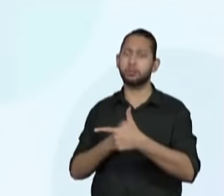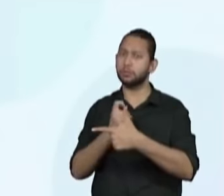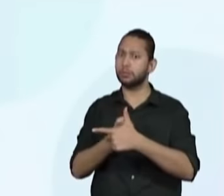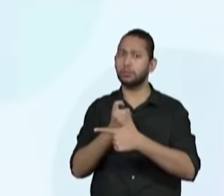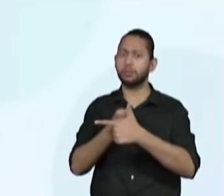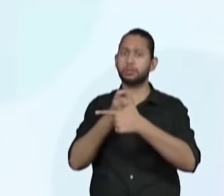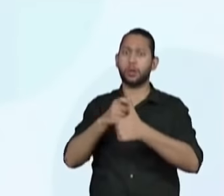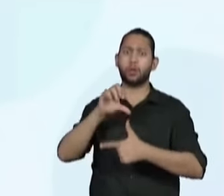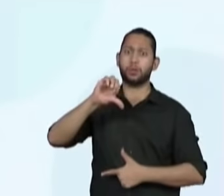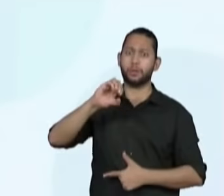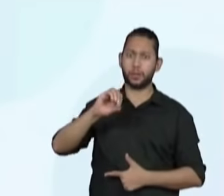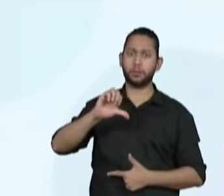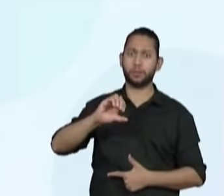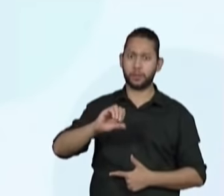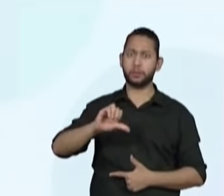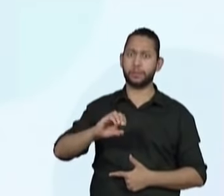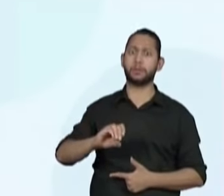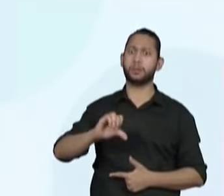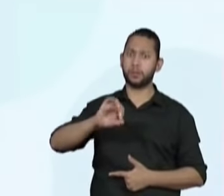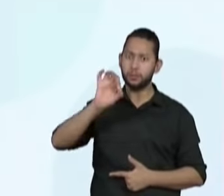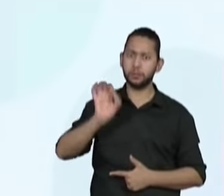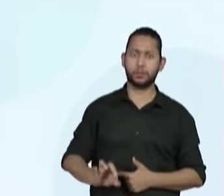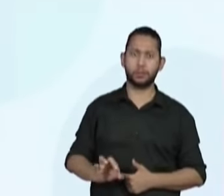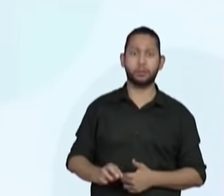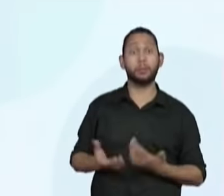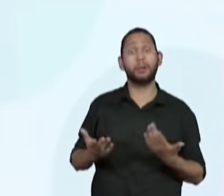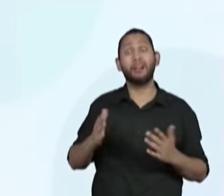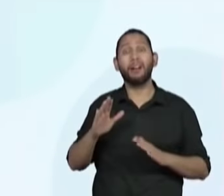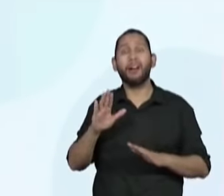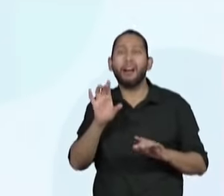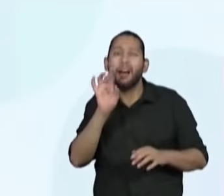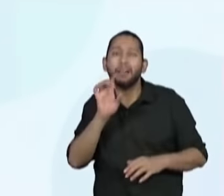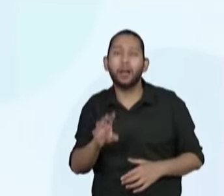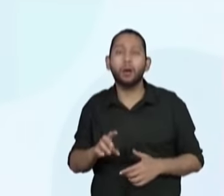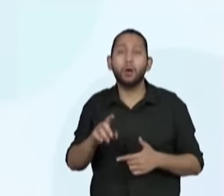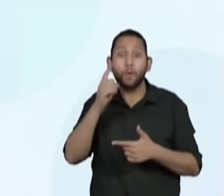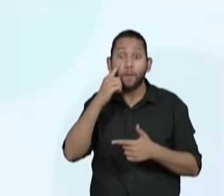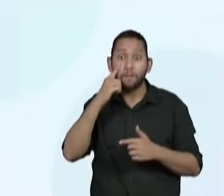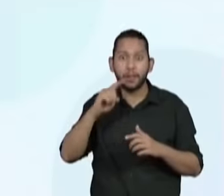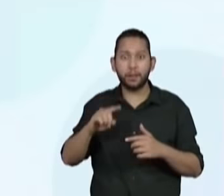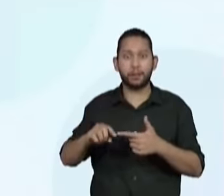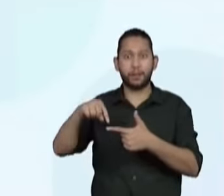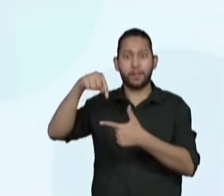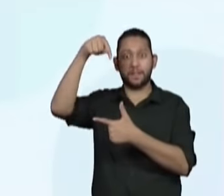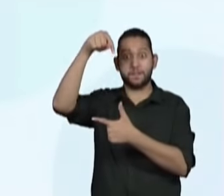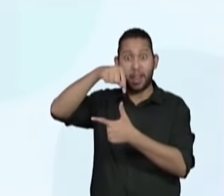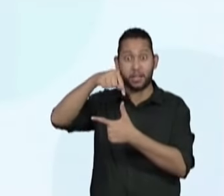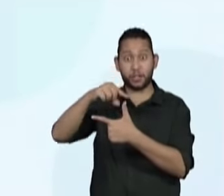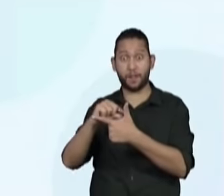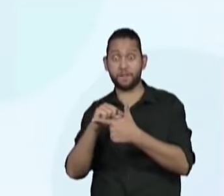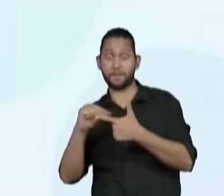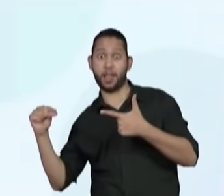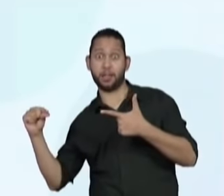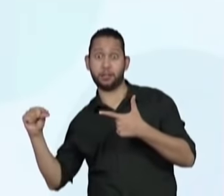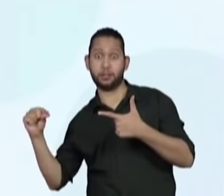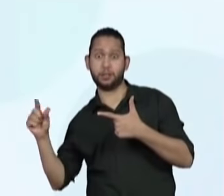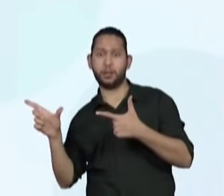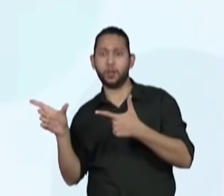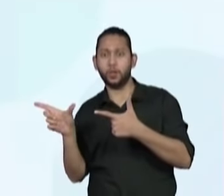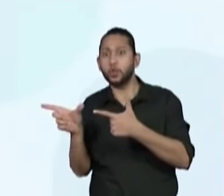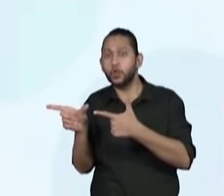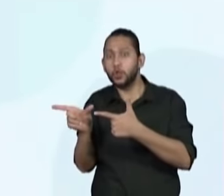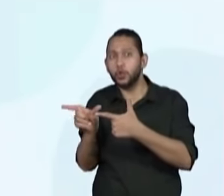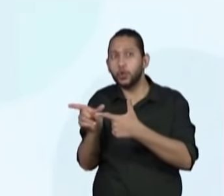retângulo uma forma um pouquinho diferente, porque conforme o tamanho da flecha do arco vai